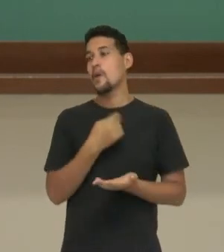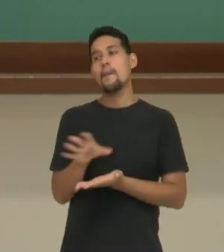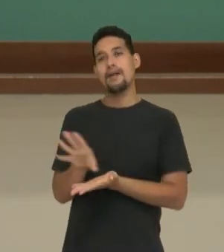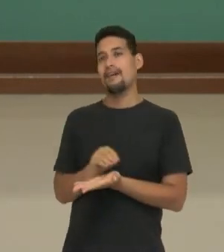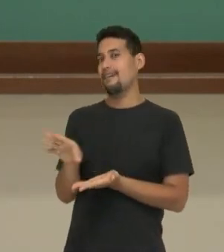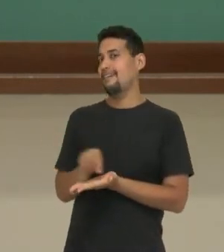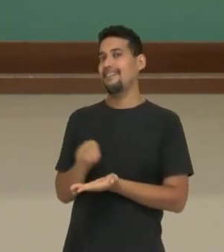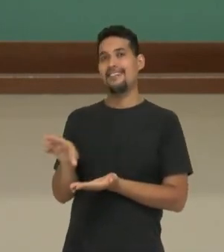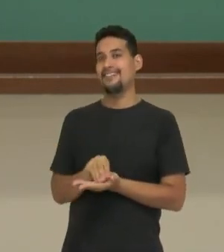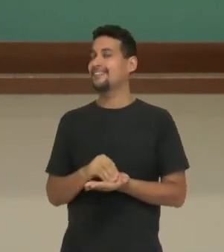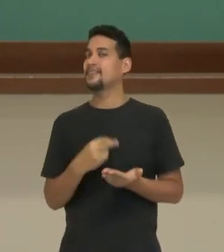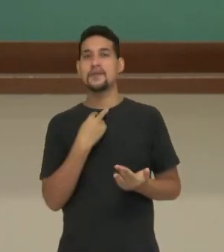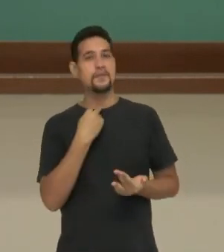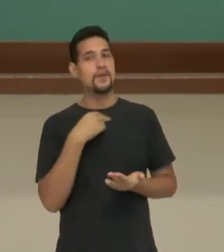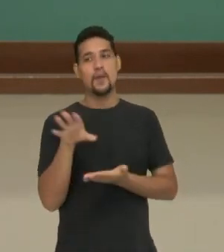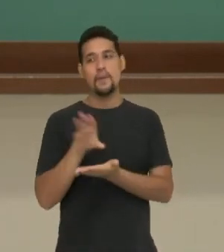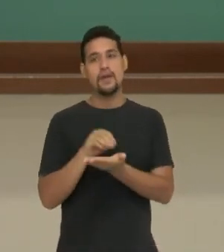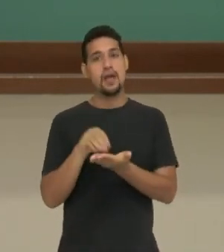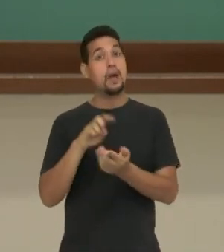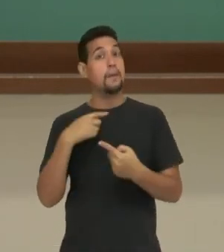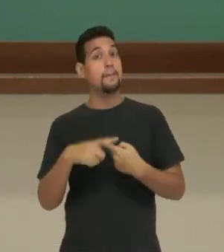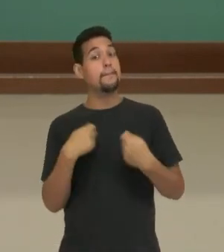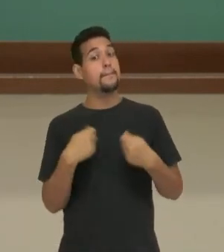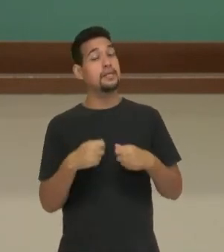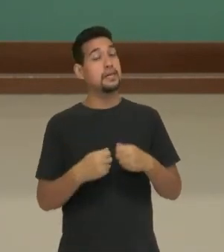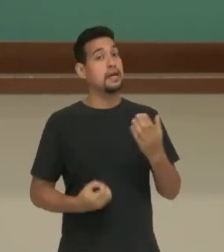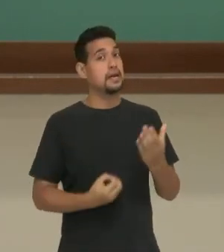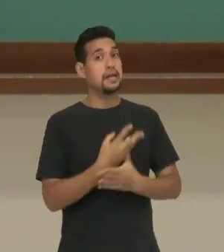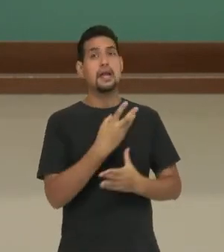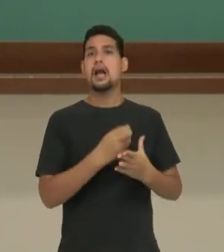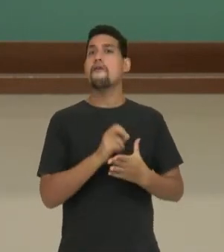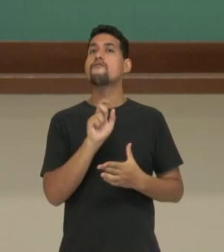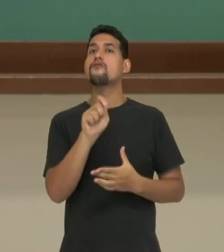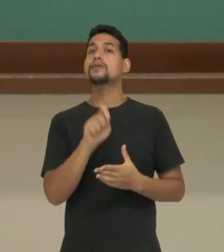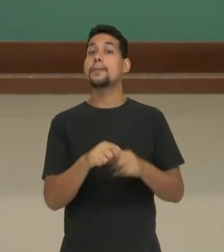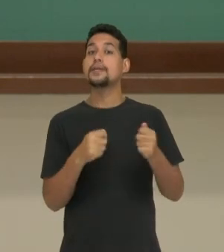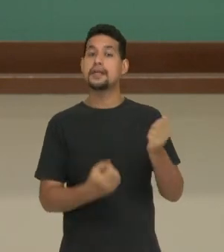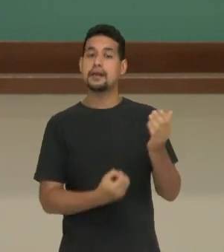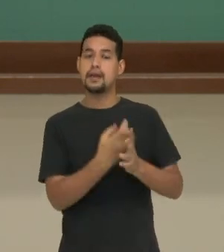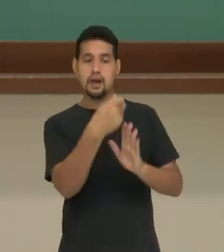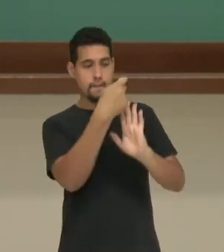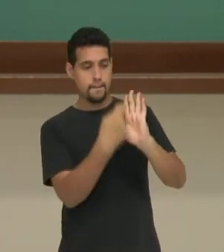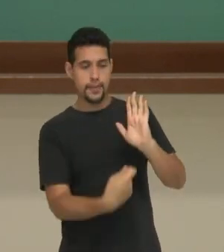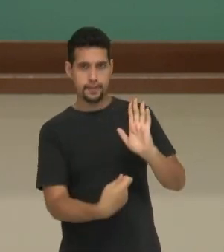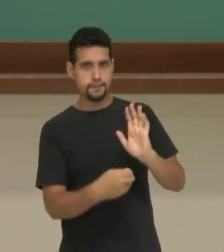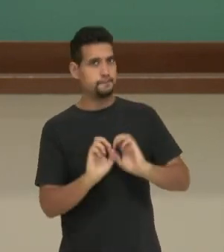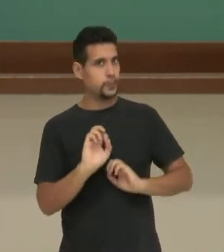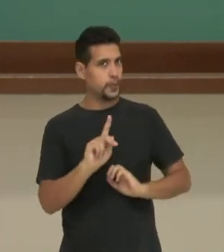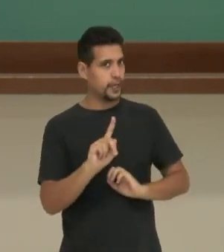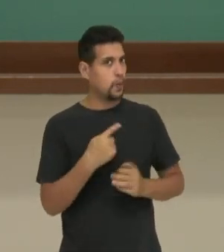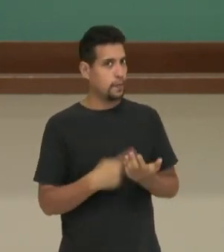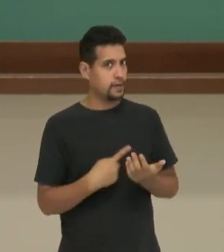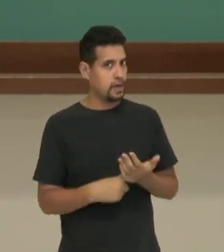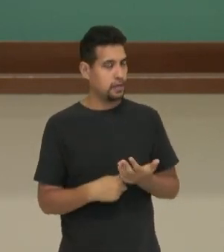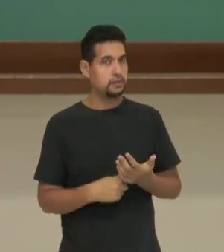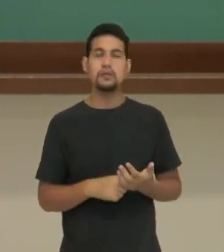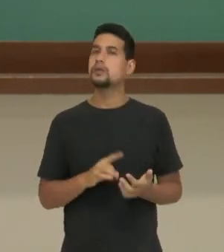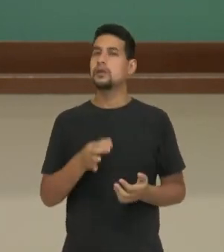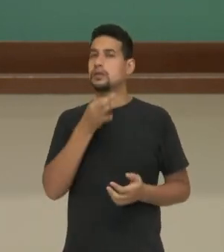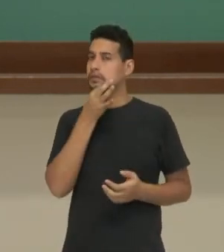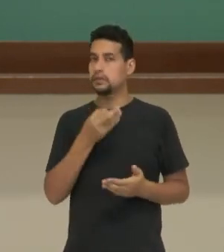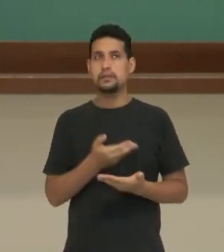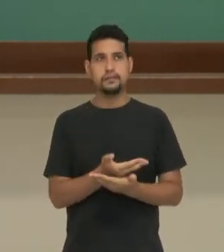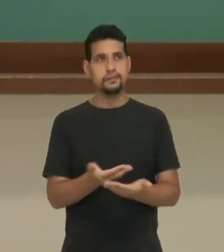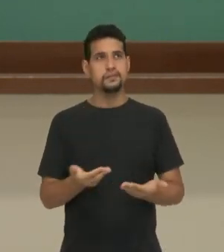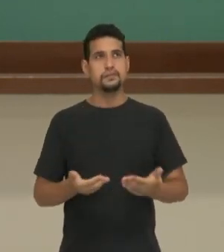né, pessoal? Tem que evitar a cópia, né? Então tragam a autoria de vocês para essa produção de texto, tá? Fica a dica aí para